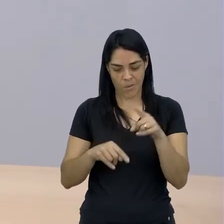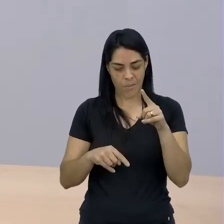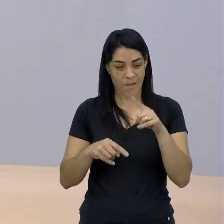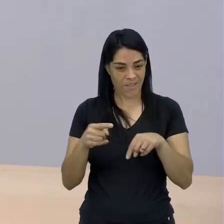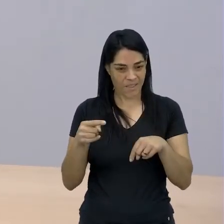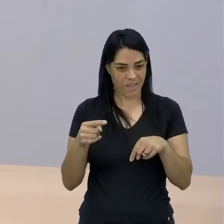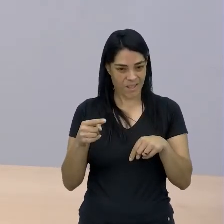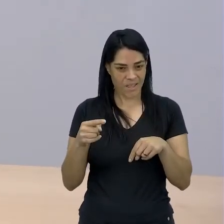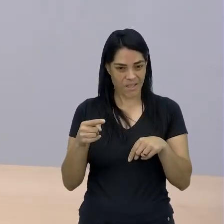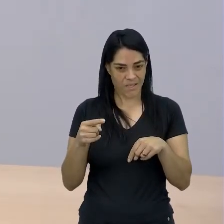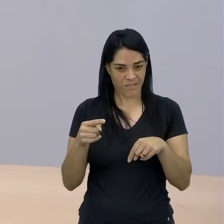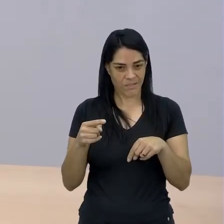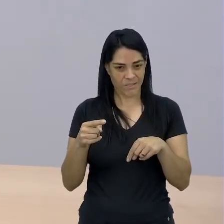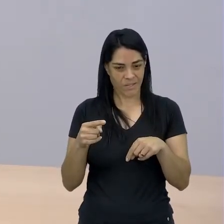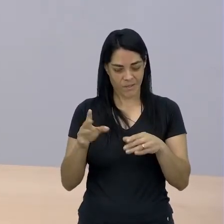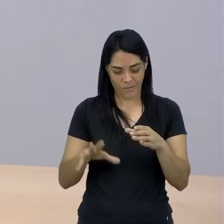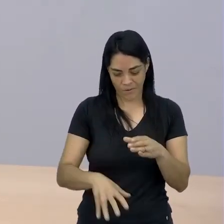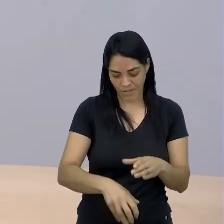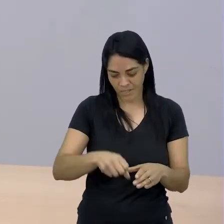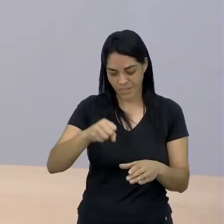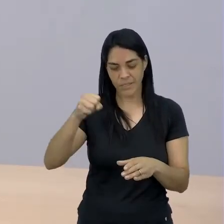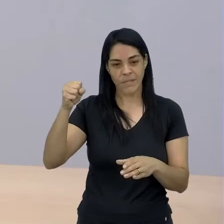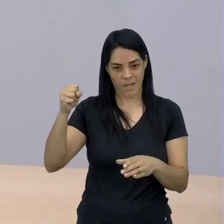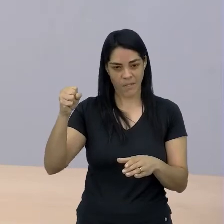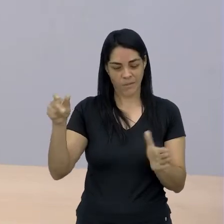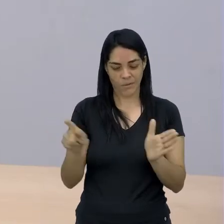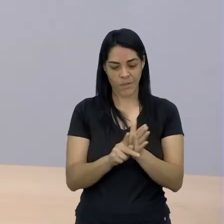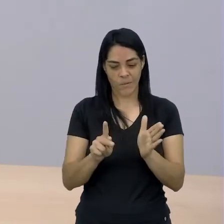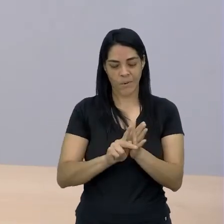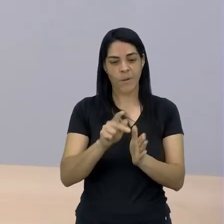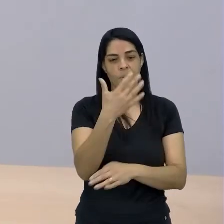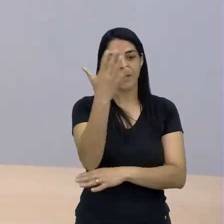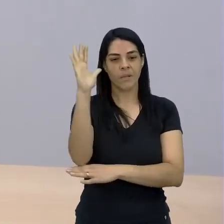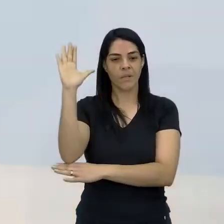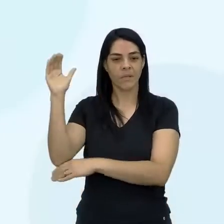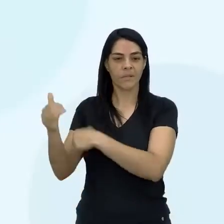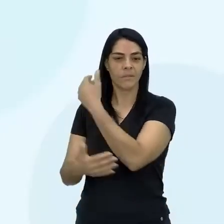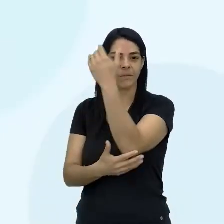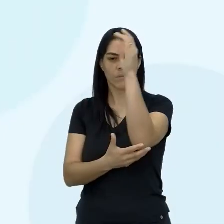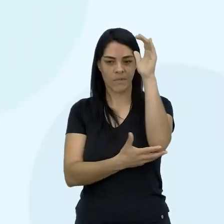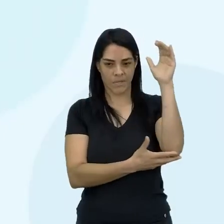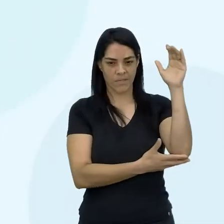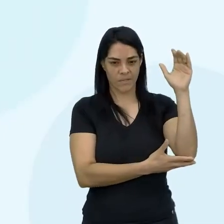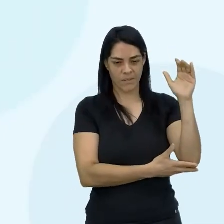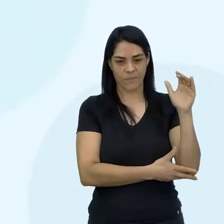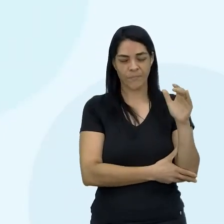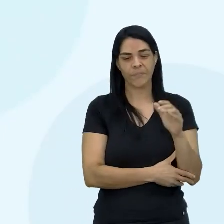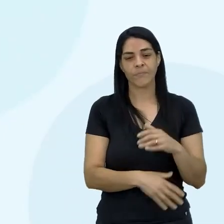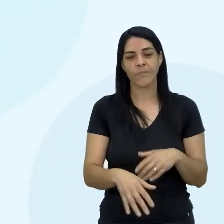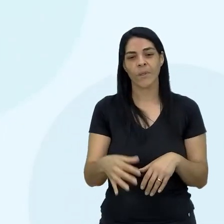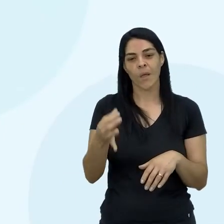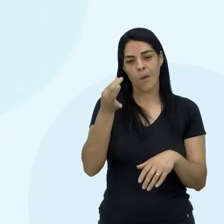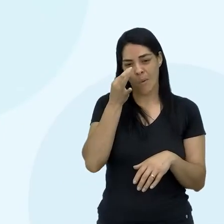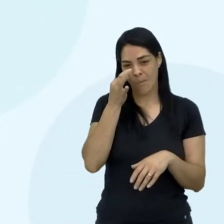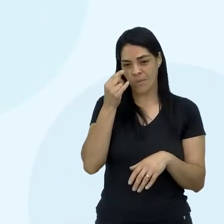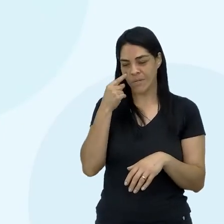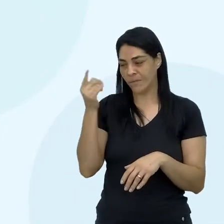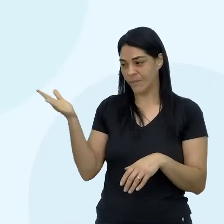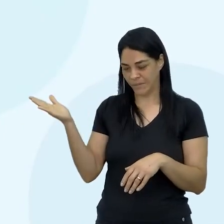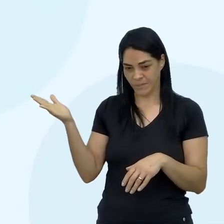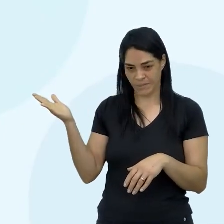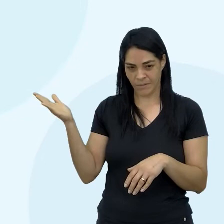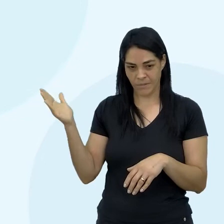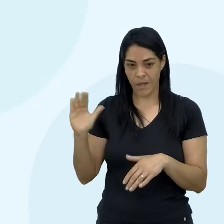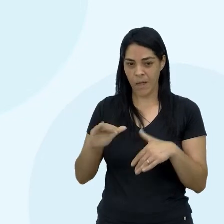foram extraídos da natureza. Volta para o LED. Olha lá. Quando a gente tira